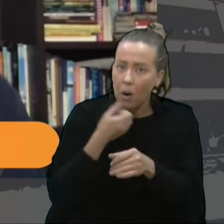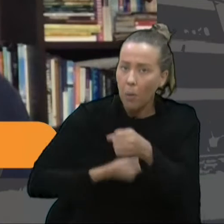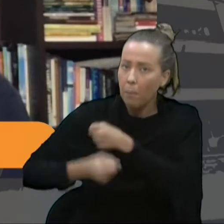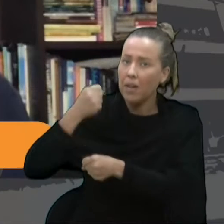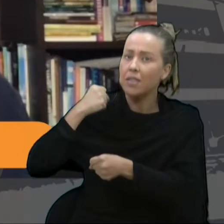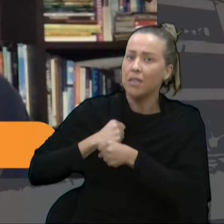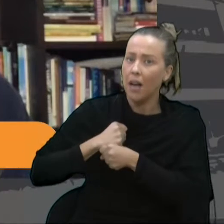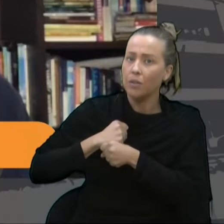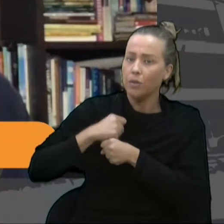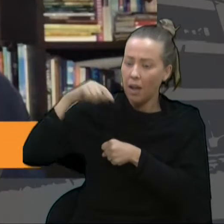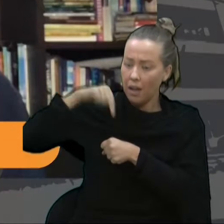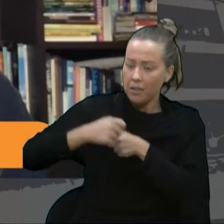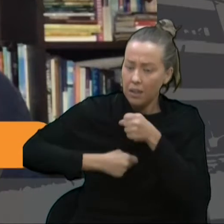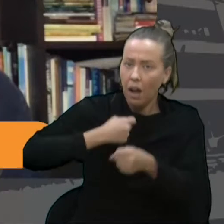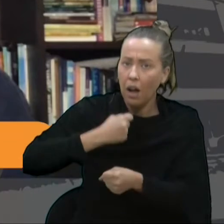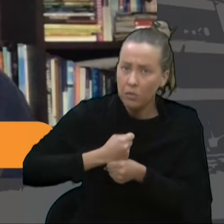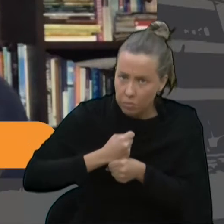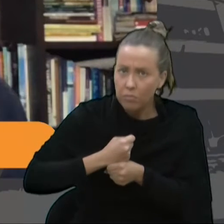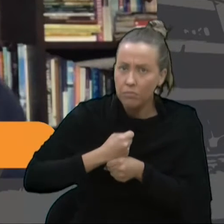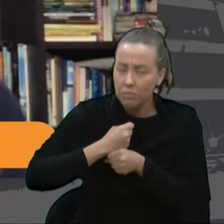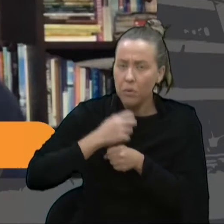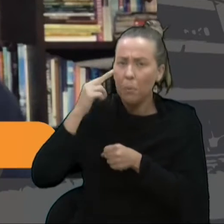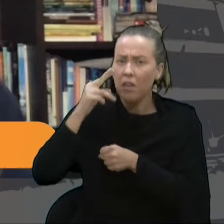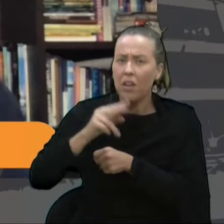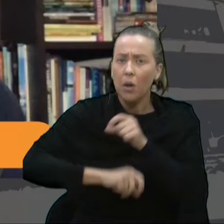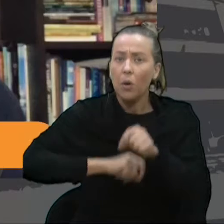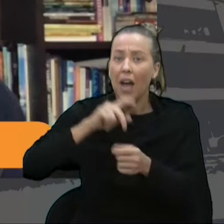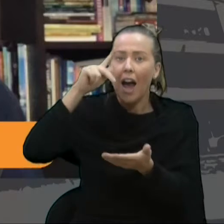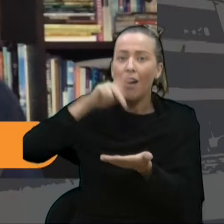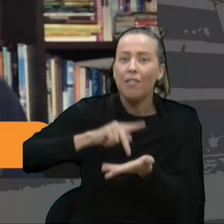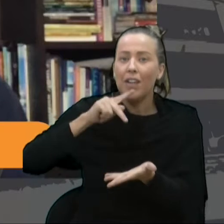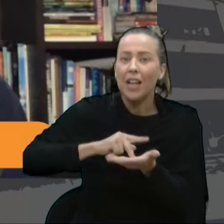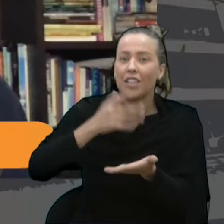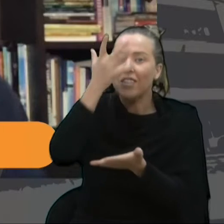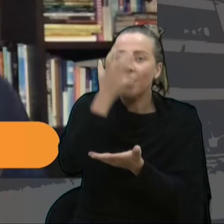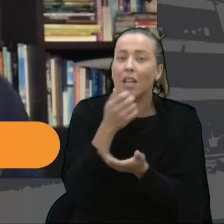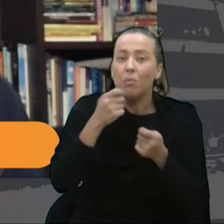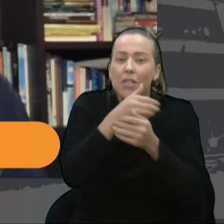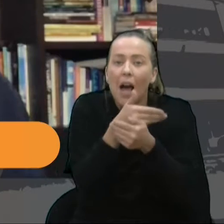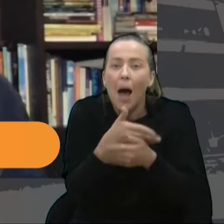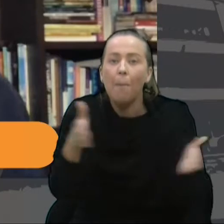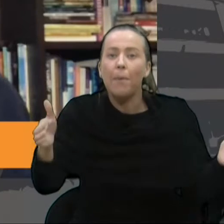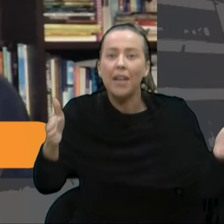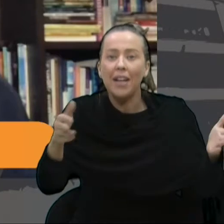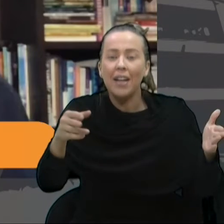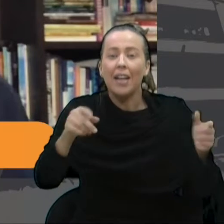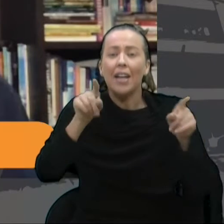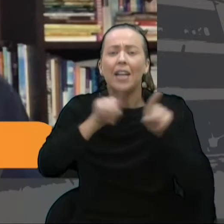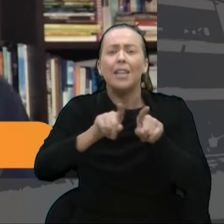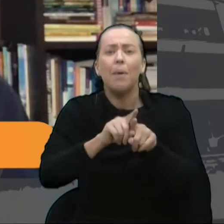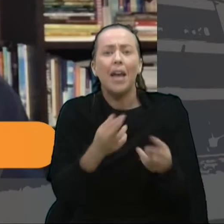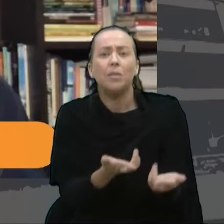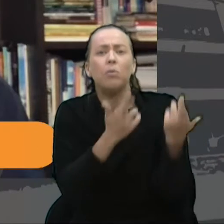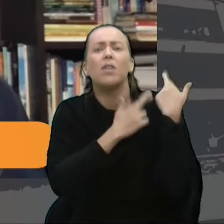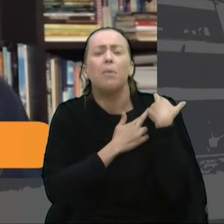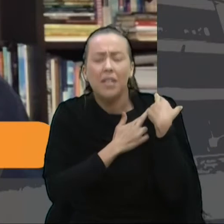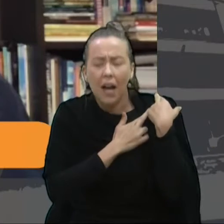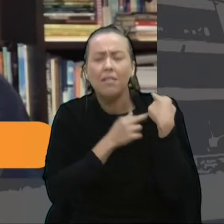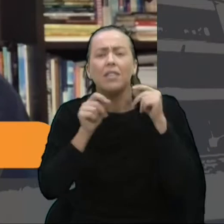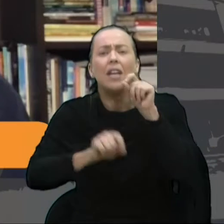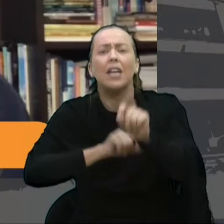passado, este ano, para a verdade prevalecer e para responsabilizar as